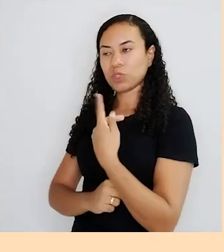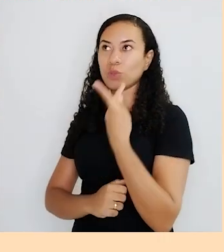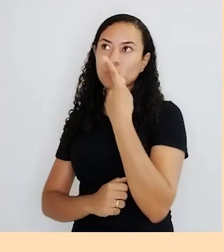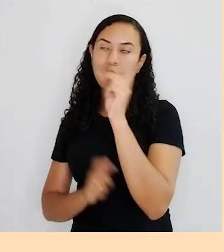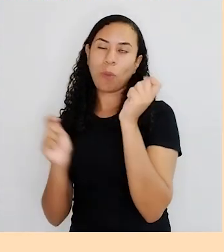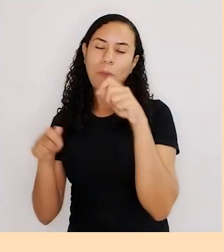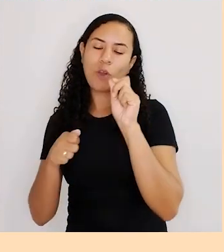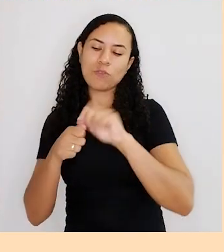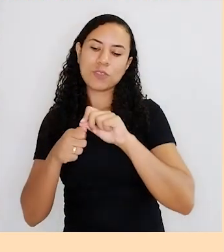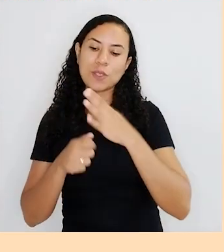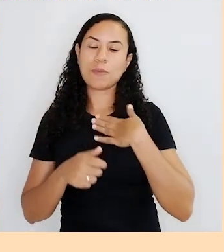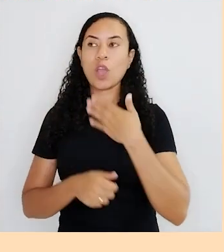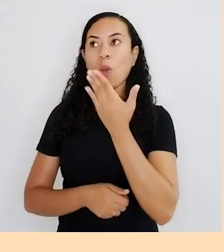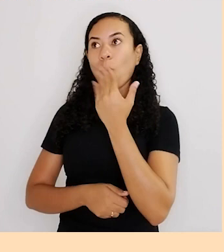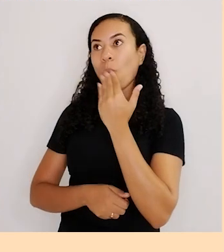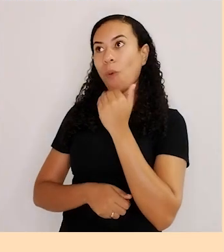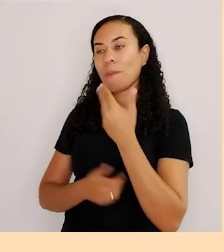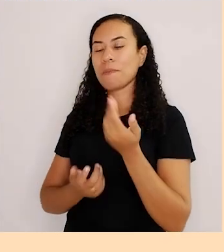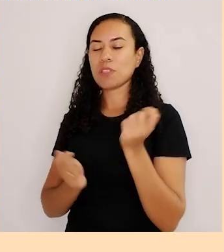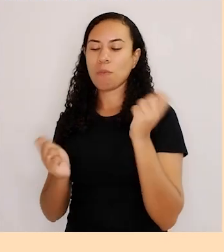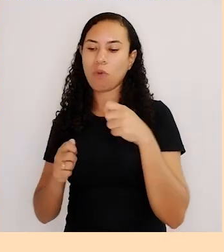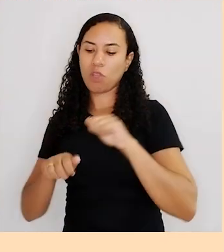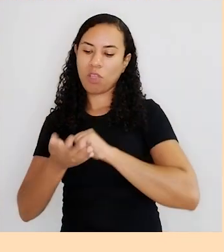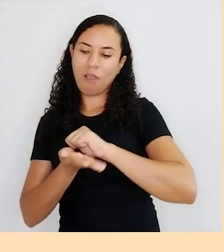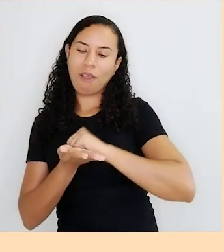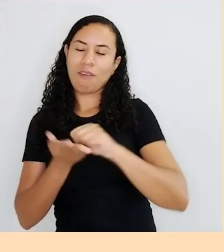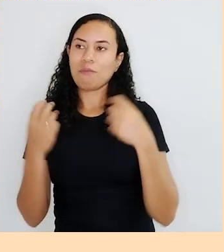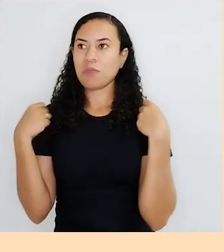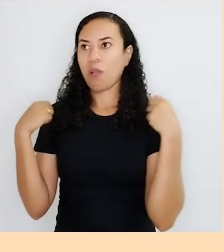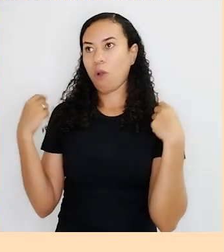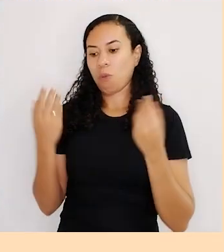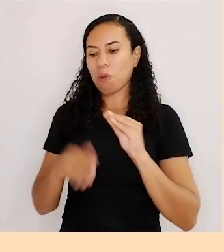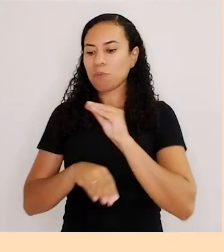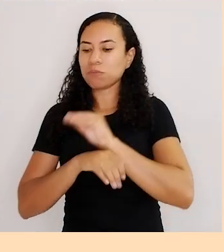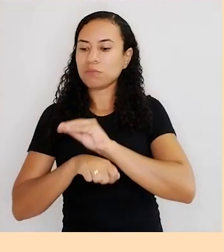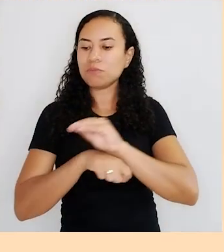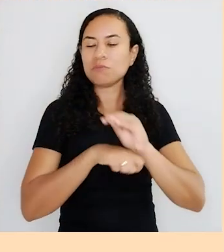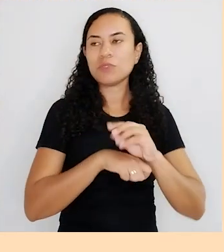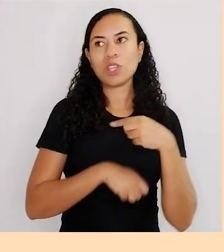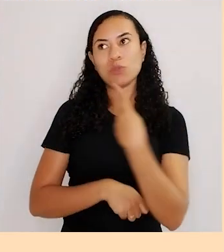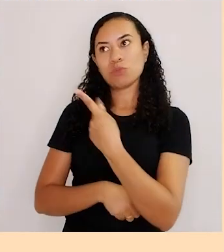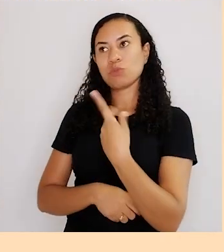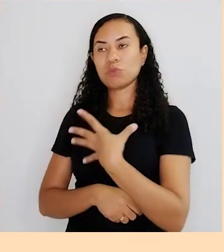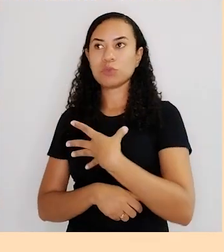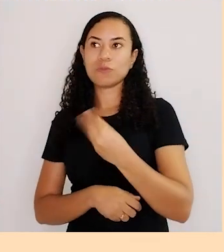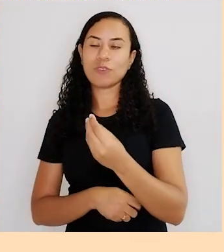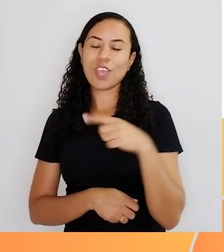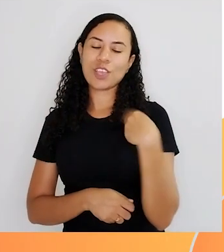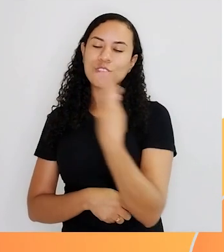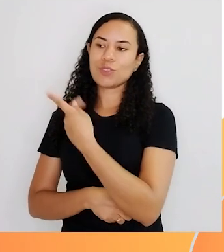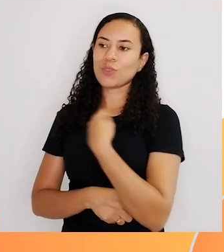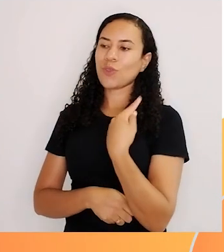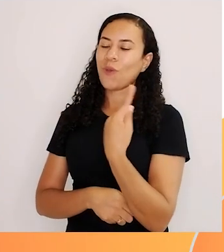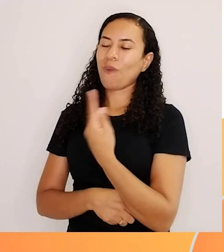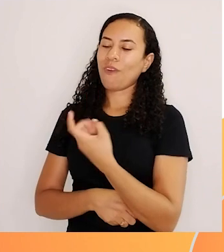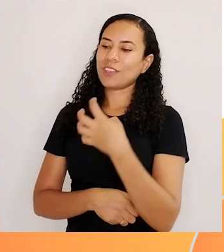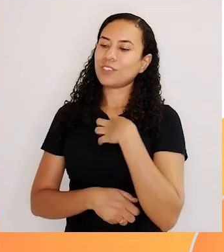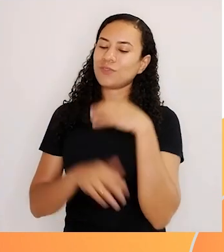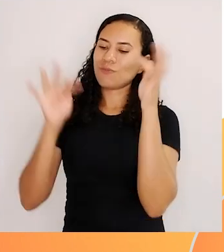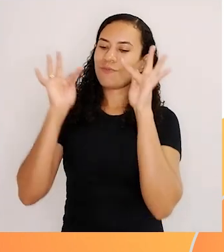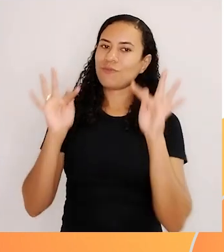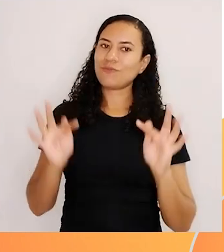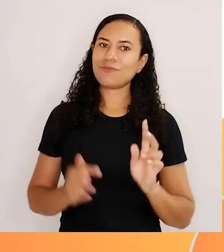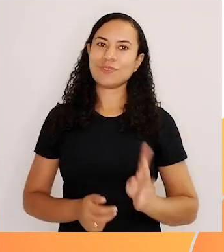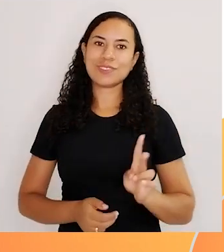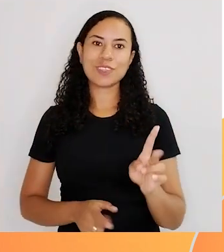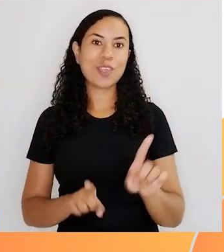jantar, lavar as minhas roupas, criar os nossos filhos e seríamos felizes para sempre. Porém, ele não sabia